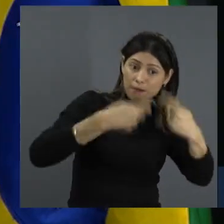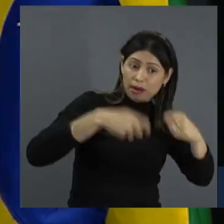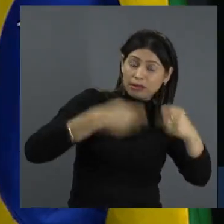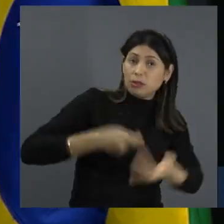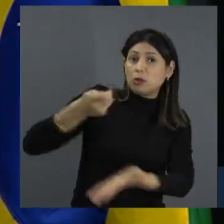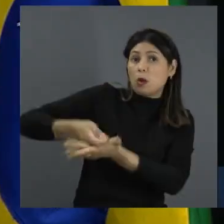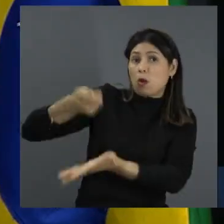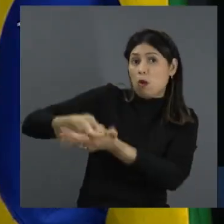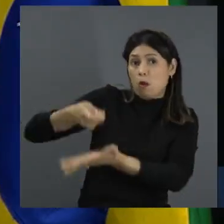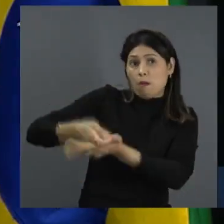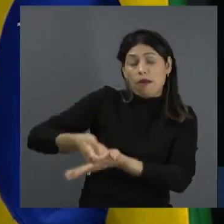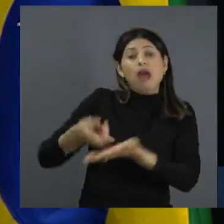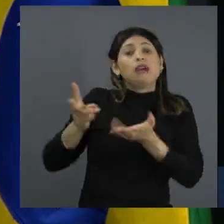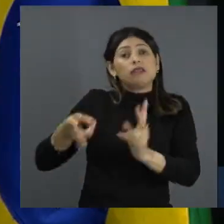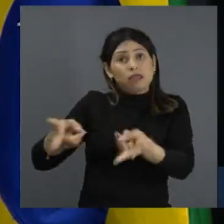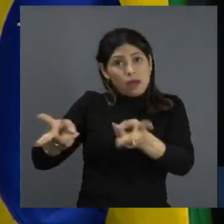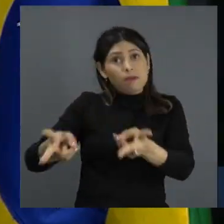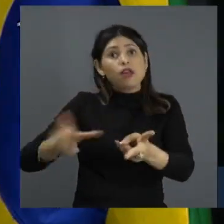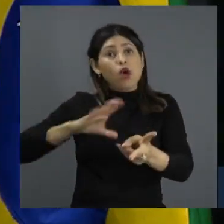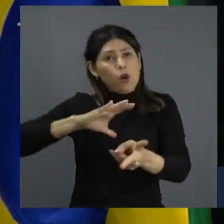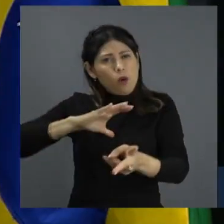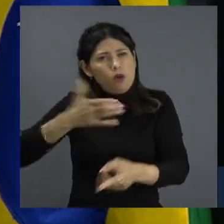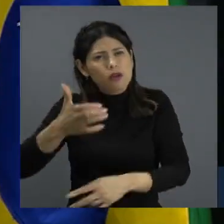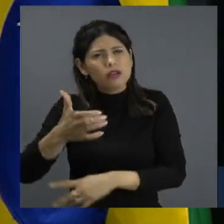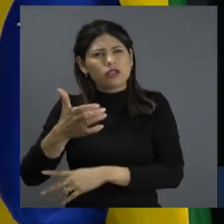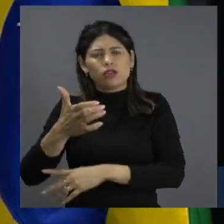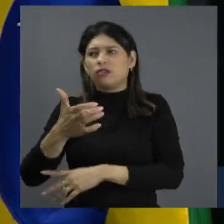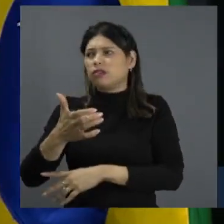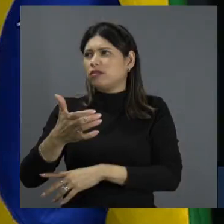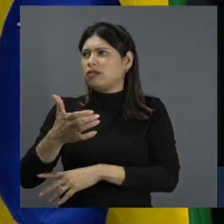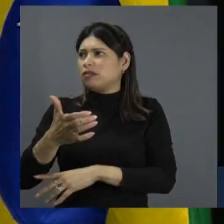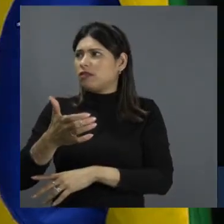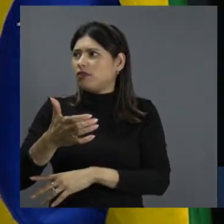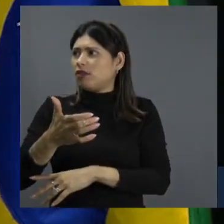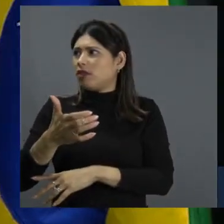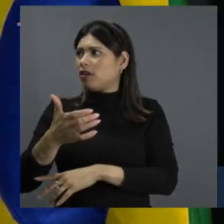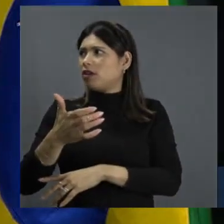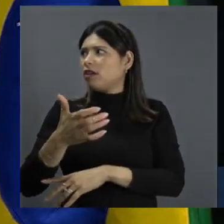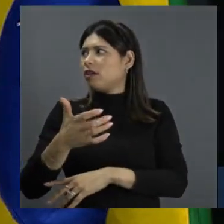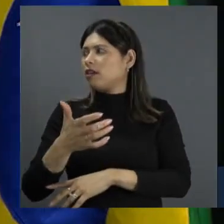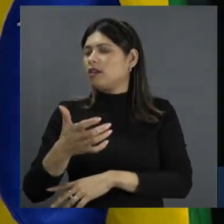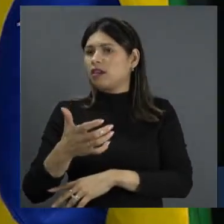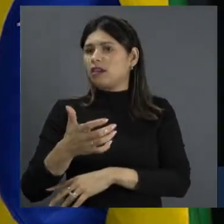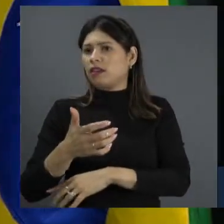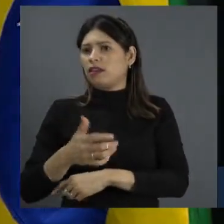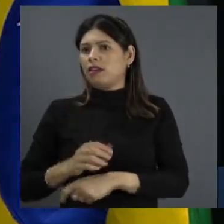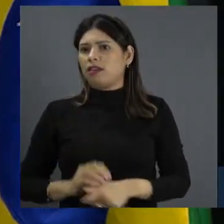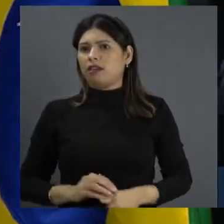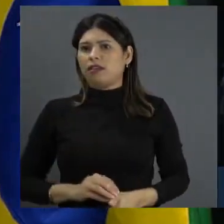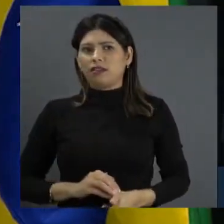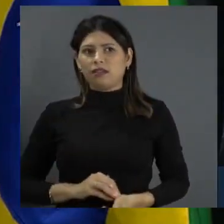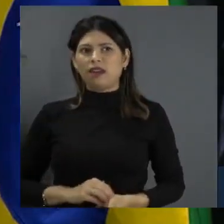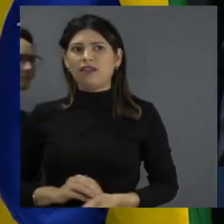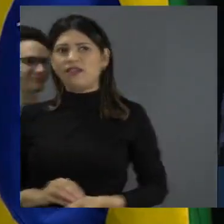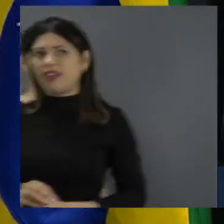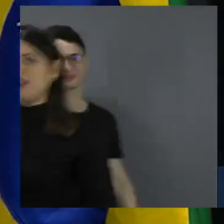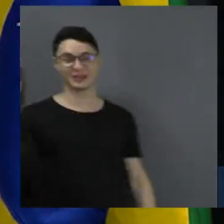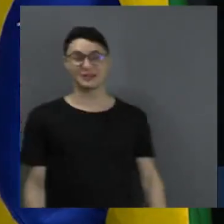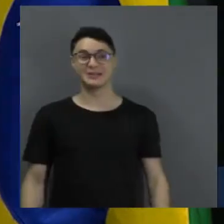Atitudes dignas e corajosas, como a tomada por Sebastião Coelho, deveriam